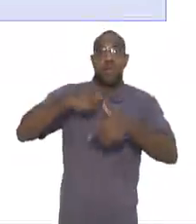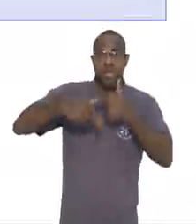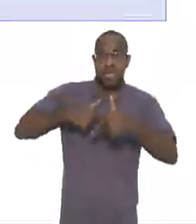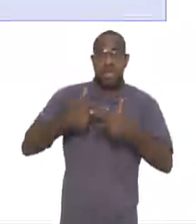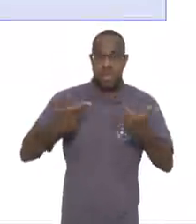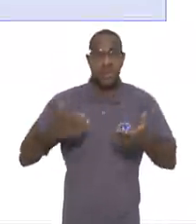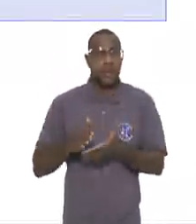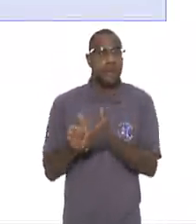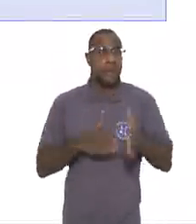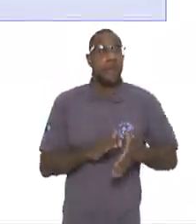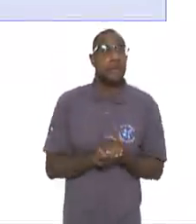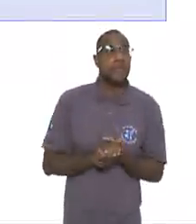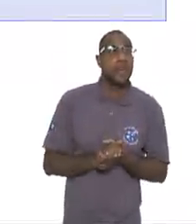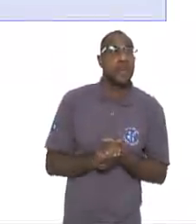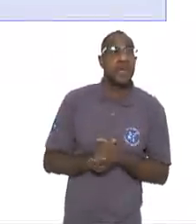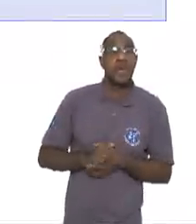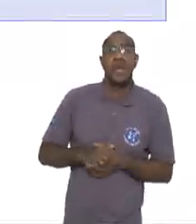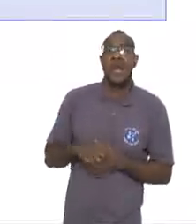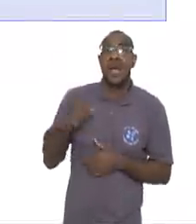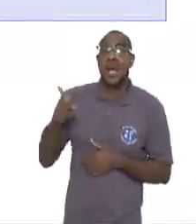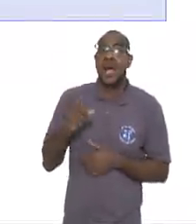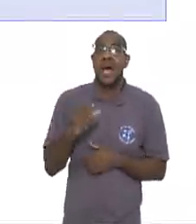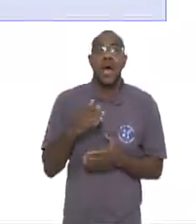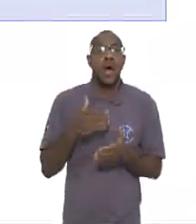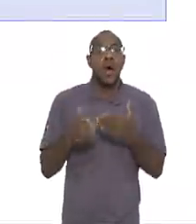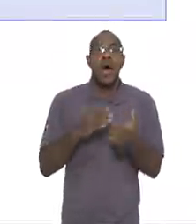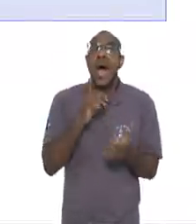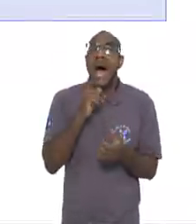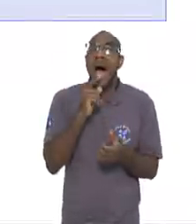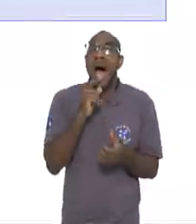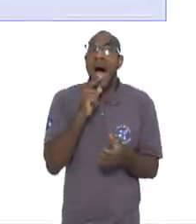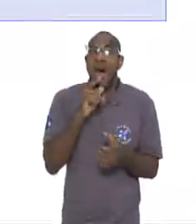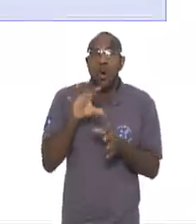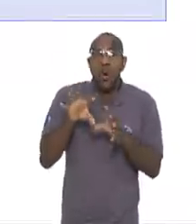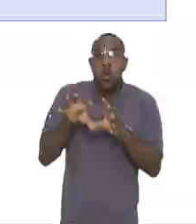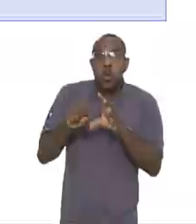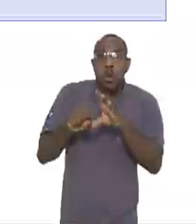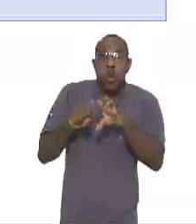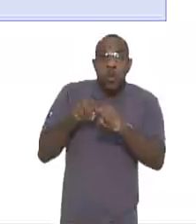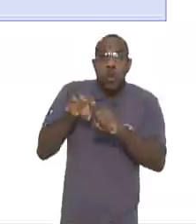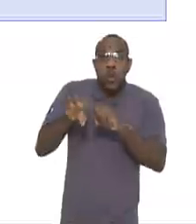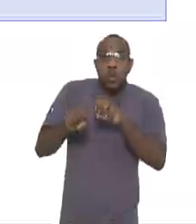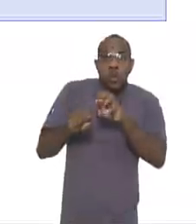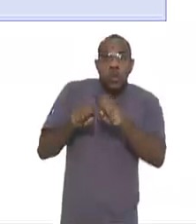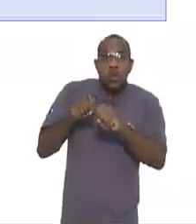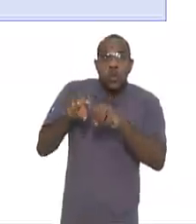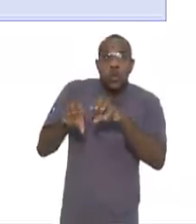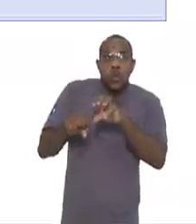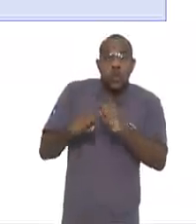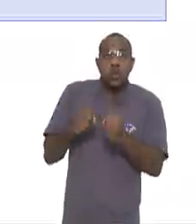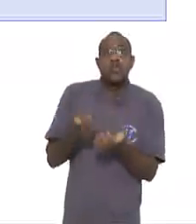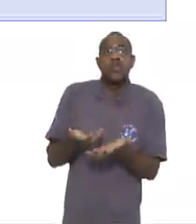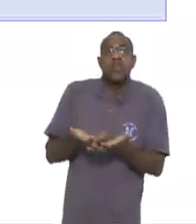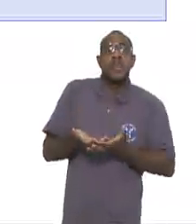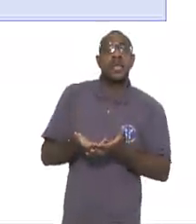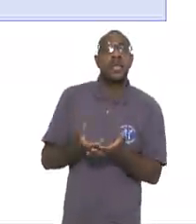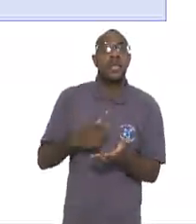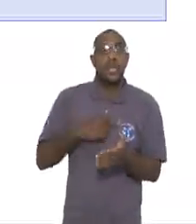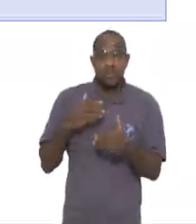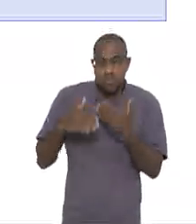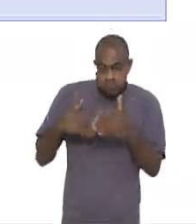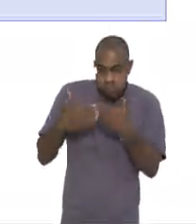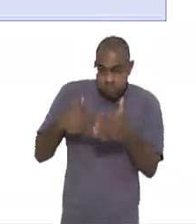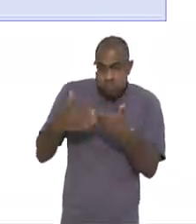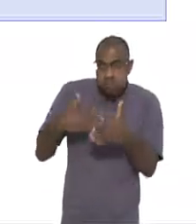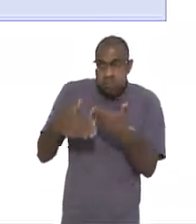Esses micro-organismos crescem em qualquer tipo de água, até mesmo suja, acumulam biomassa mais rápido que plantas terrestres, reproduzem-se o ano